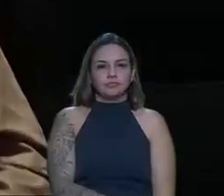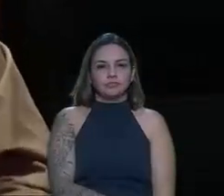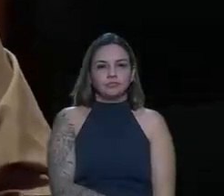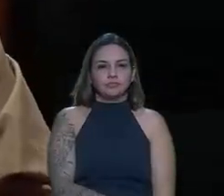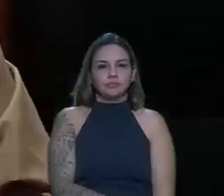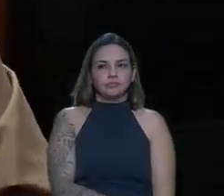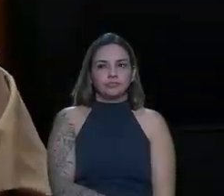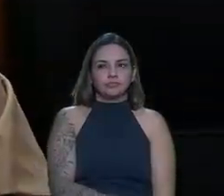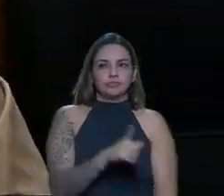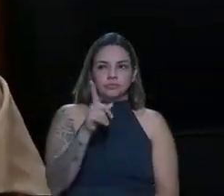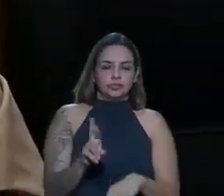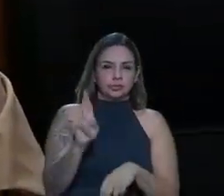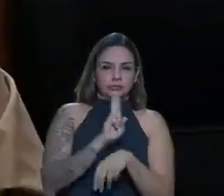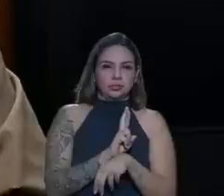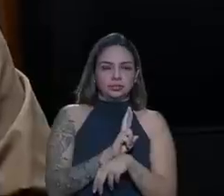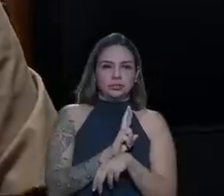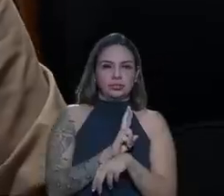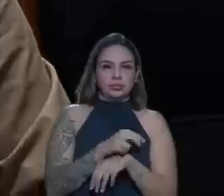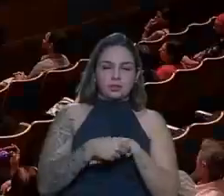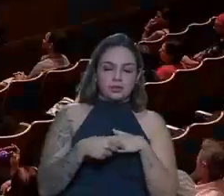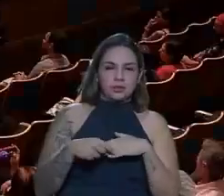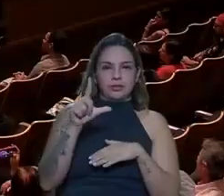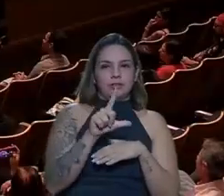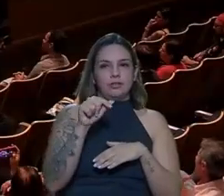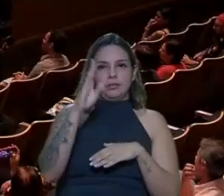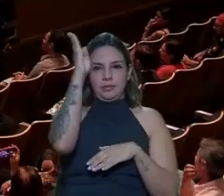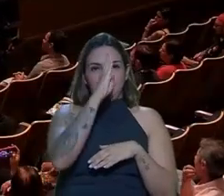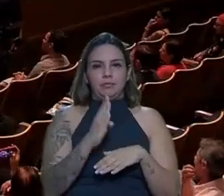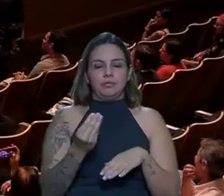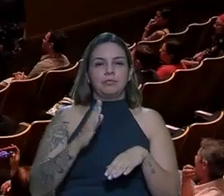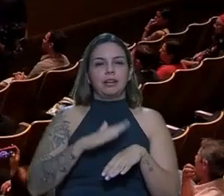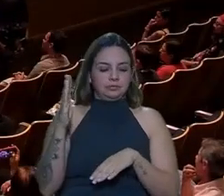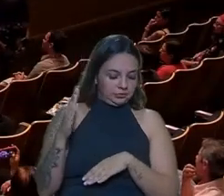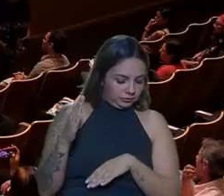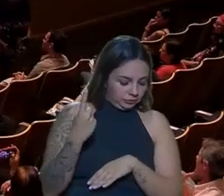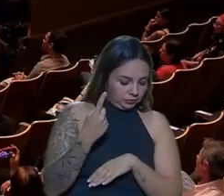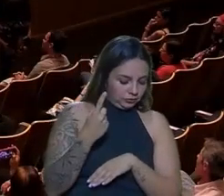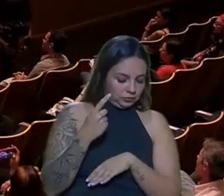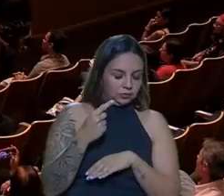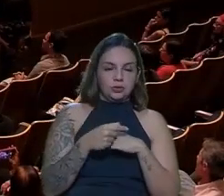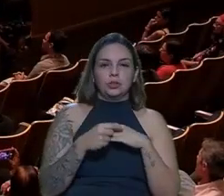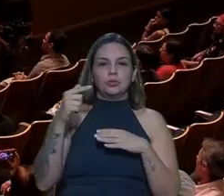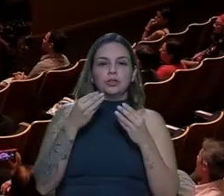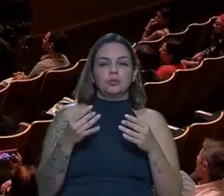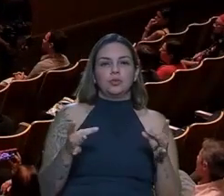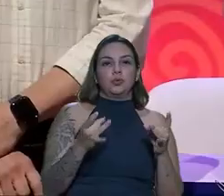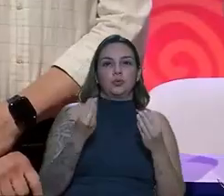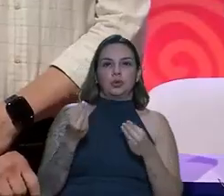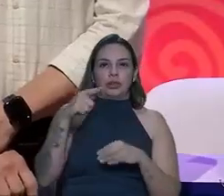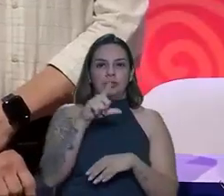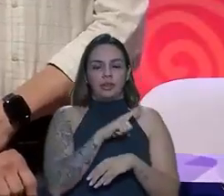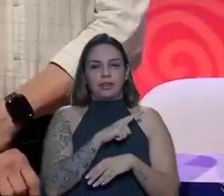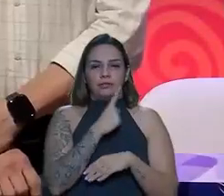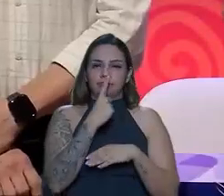O Itamar representa para a gente, os autores e a literatura brasileira, muito mais do que um autor que vende muito. Ele